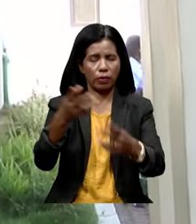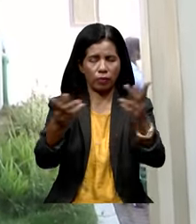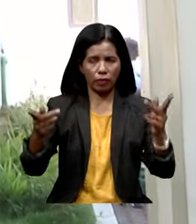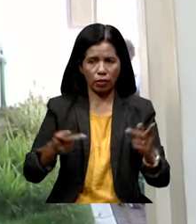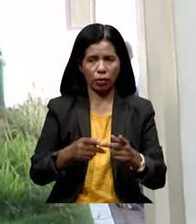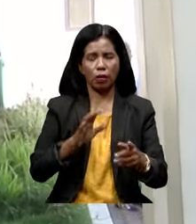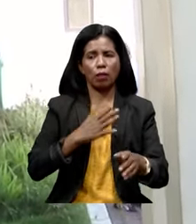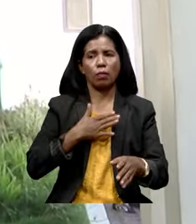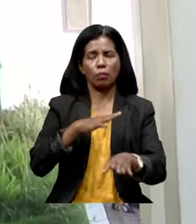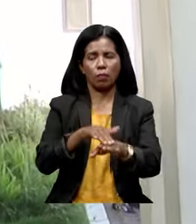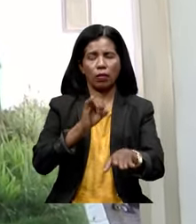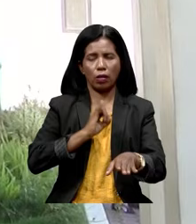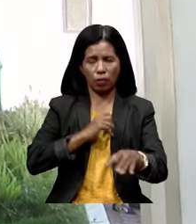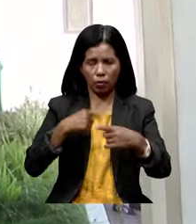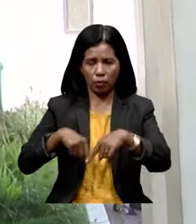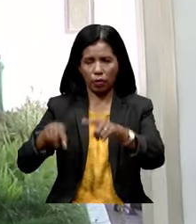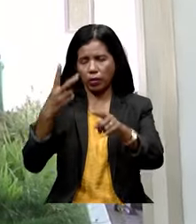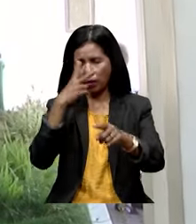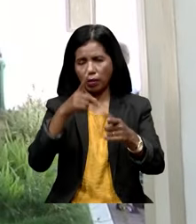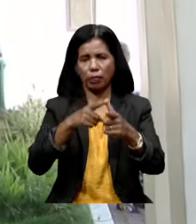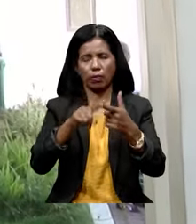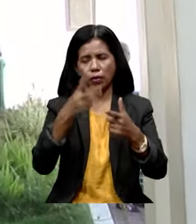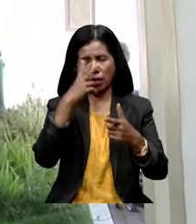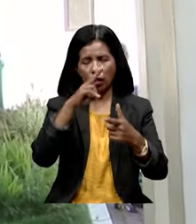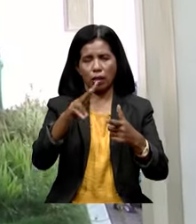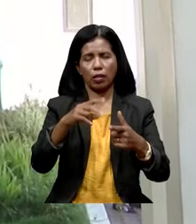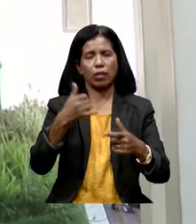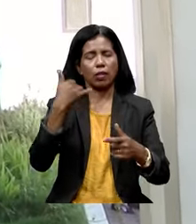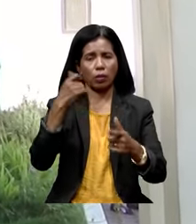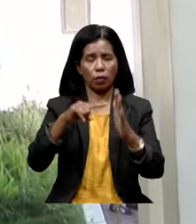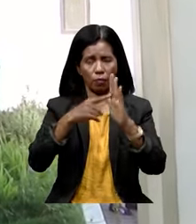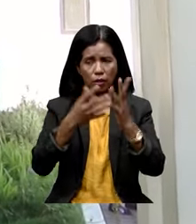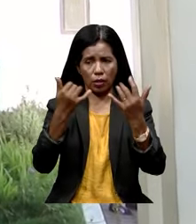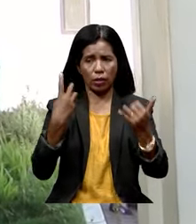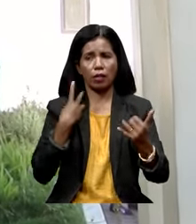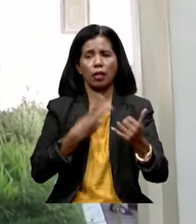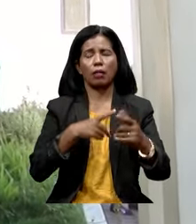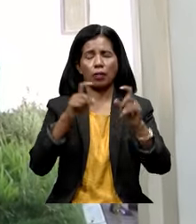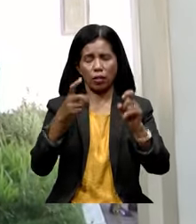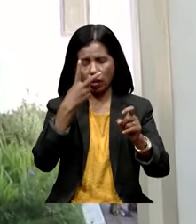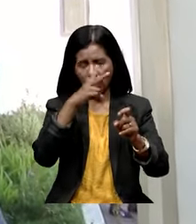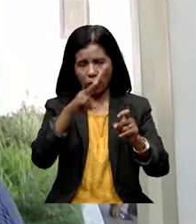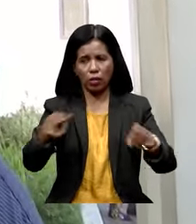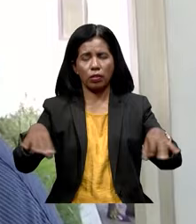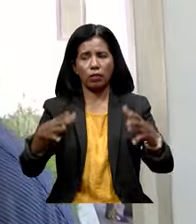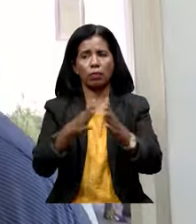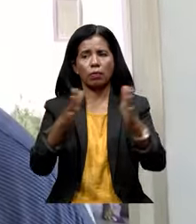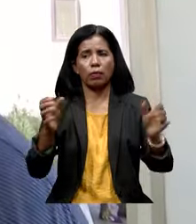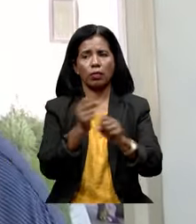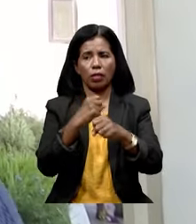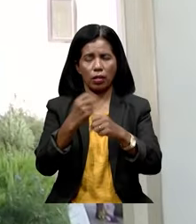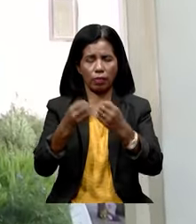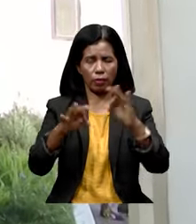bolo rauá do Liba para depois sare. E do Nehahu, ohim ba ohim, a minha intensiva, também serviço bobo de ser a